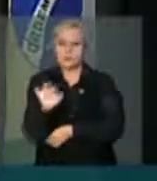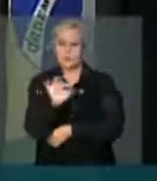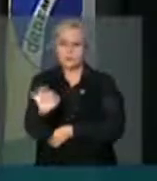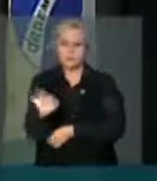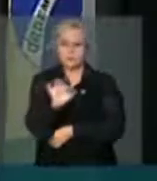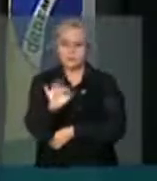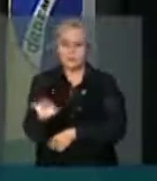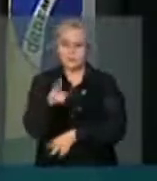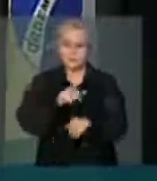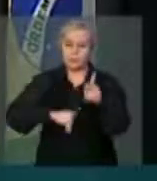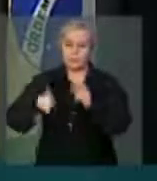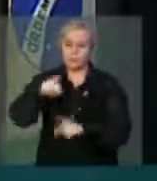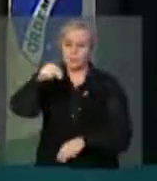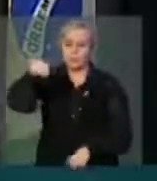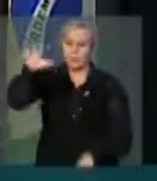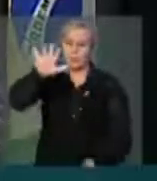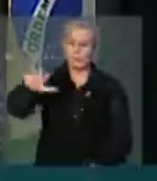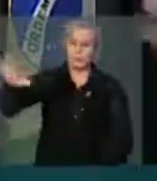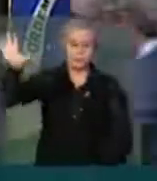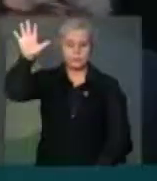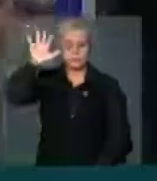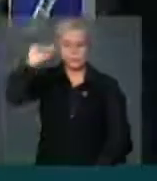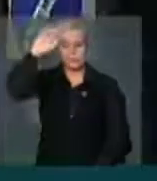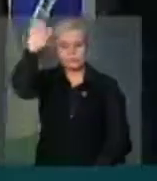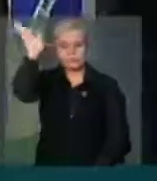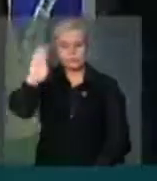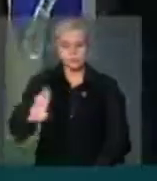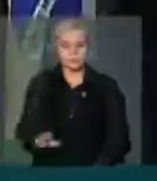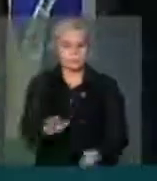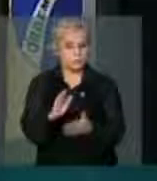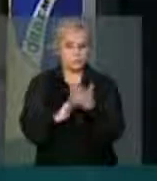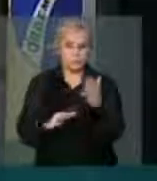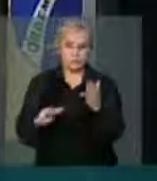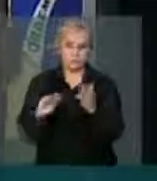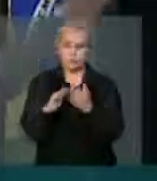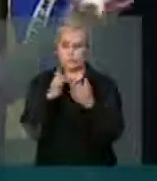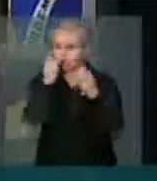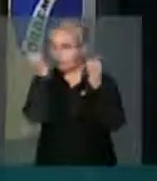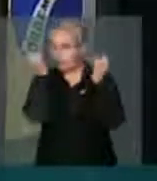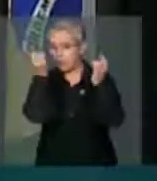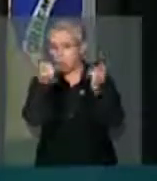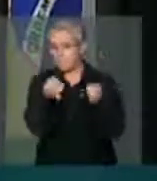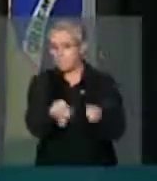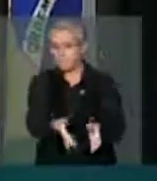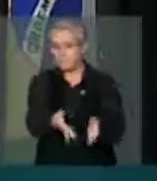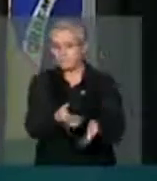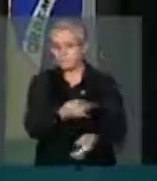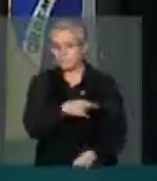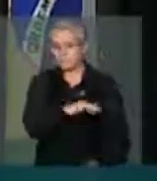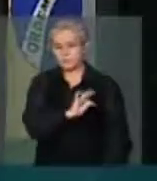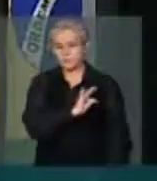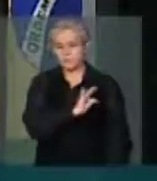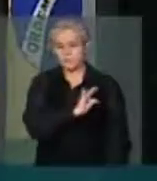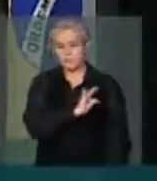55% da população do Nordeste brasileiro abandonou o PT.